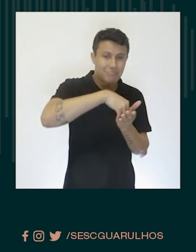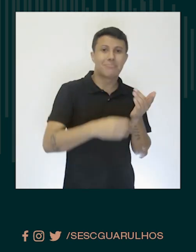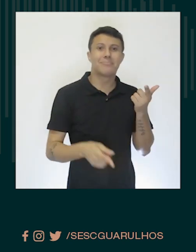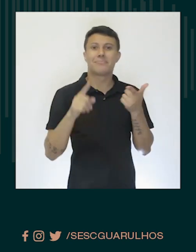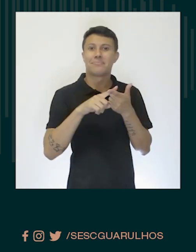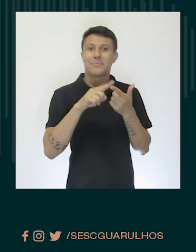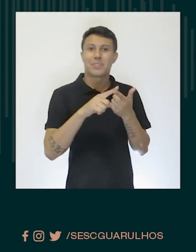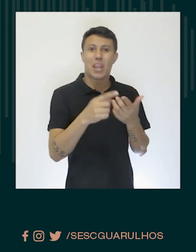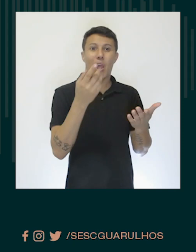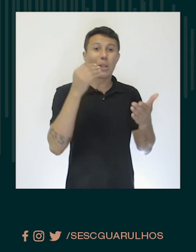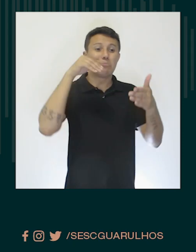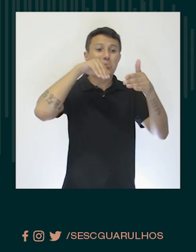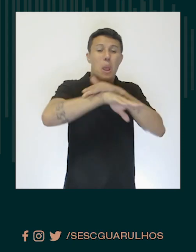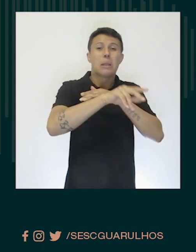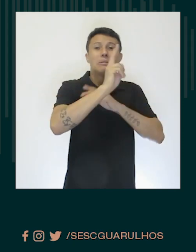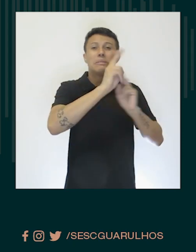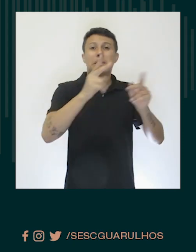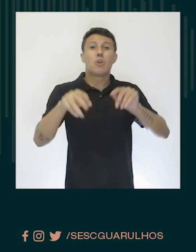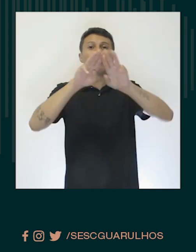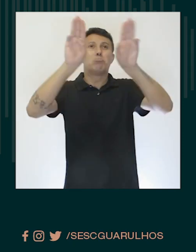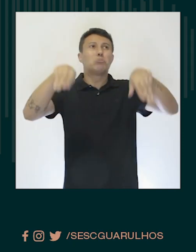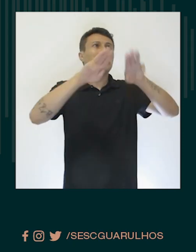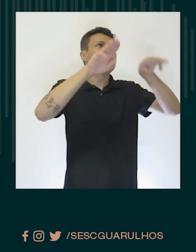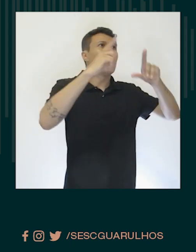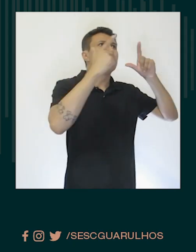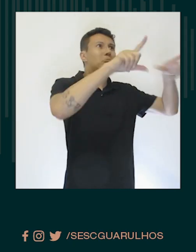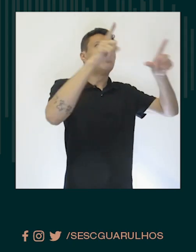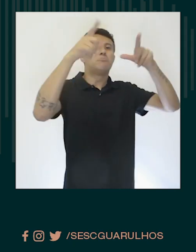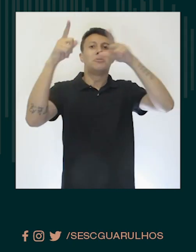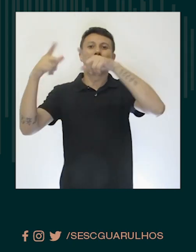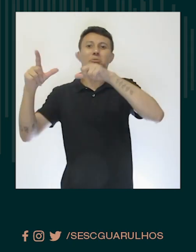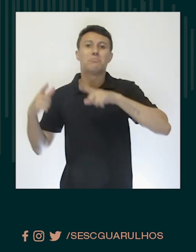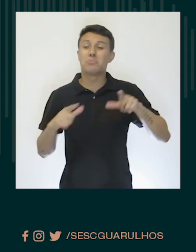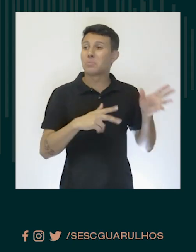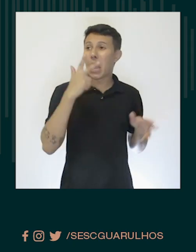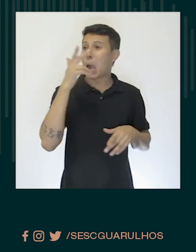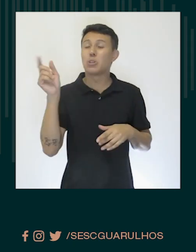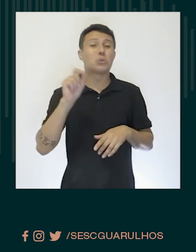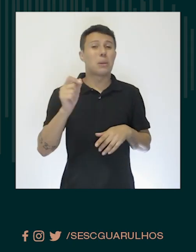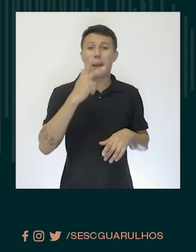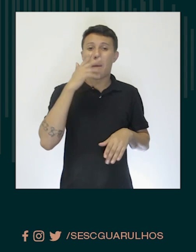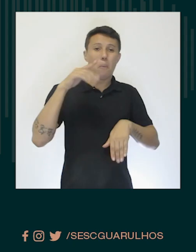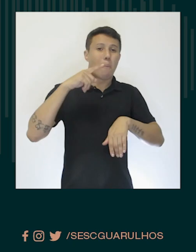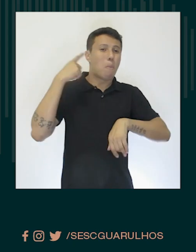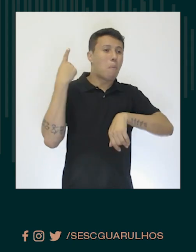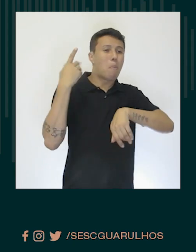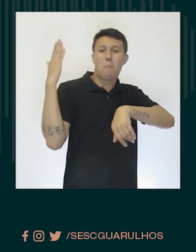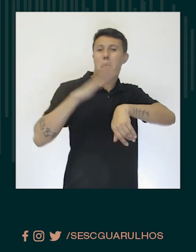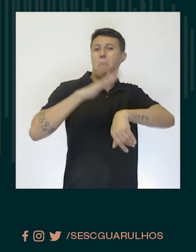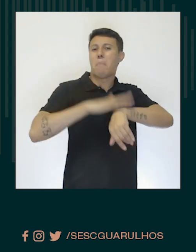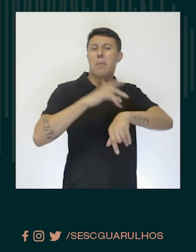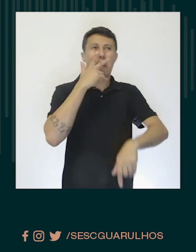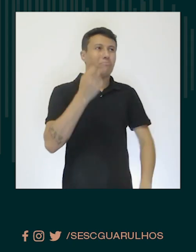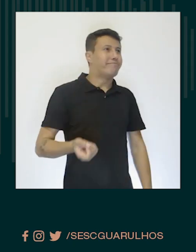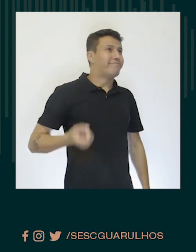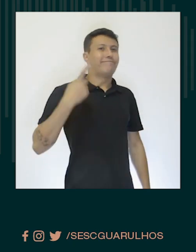marcadas aí para sempre, nos museus. Enfim, então, eu acho que é um momento muito louco, muito específico que a gente vive, muito